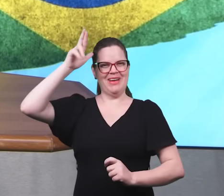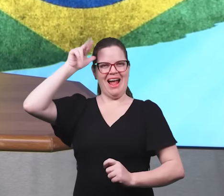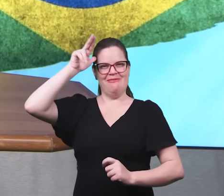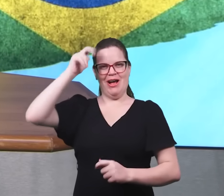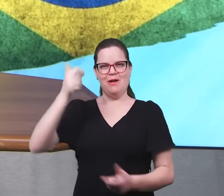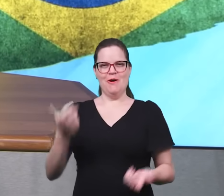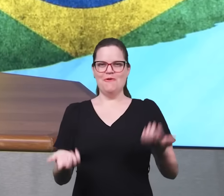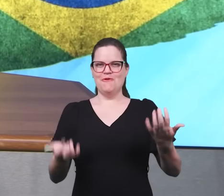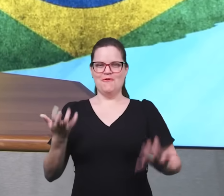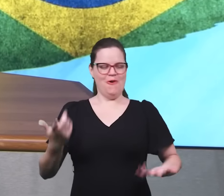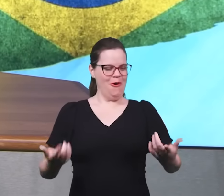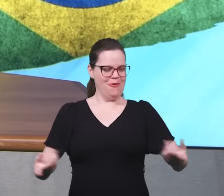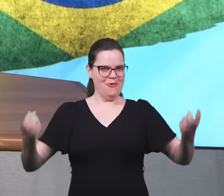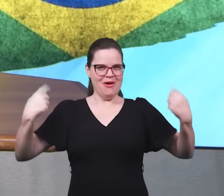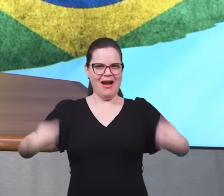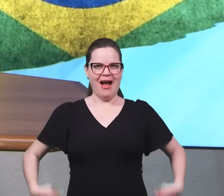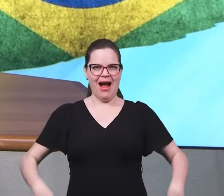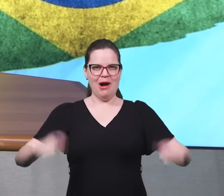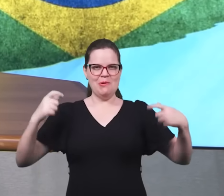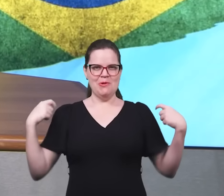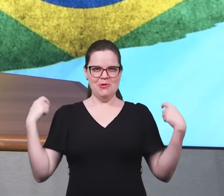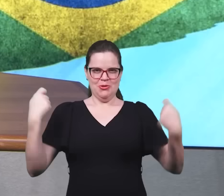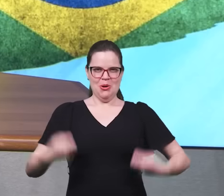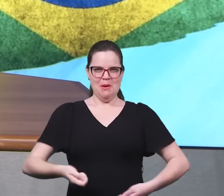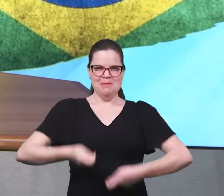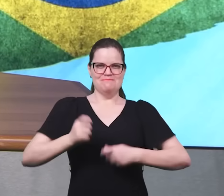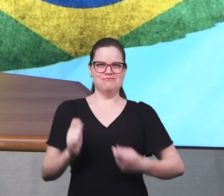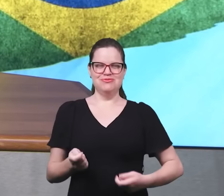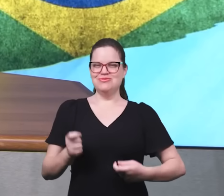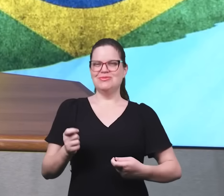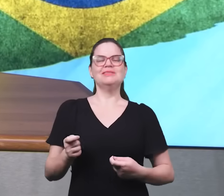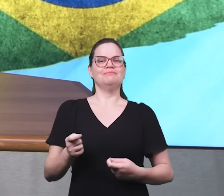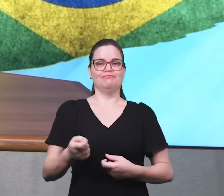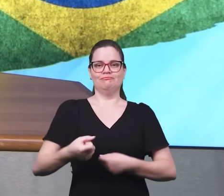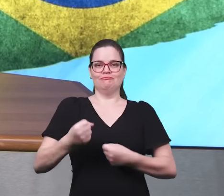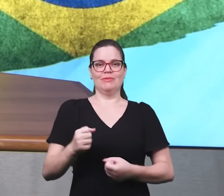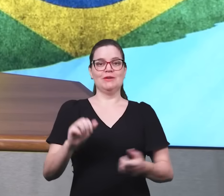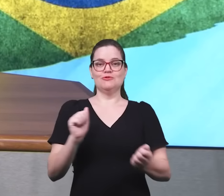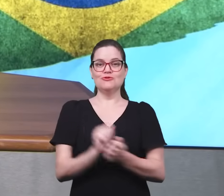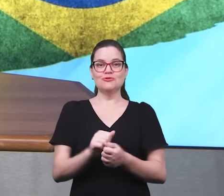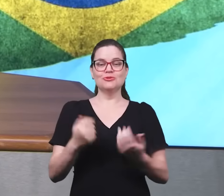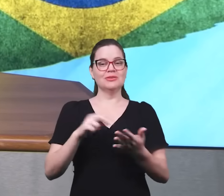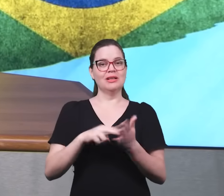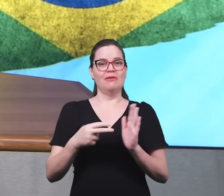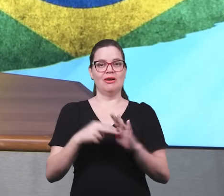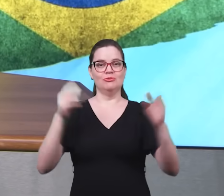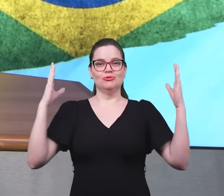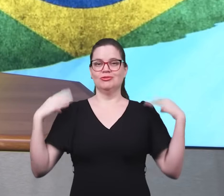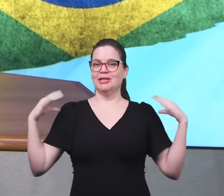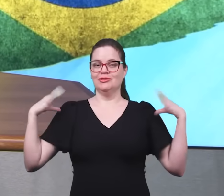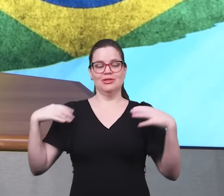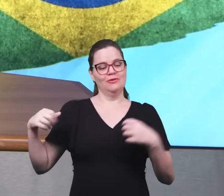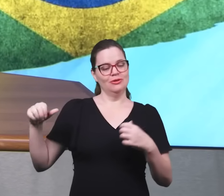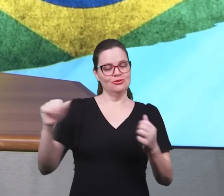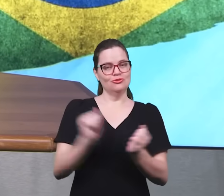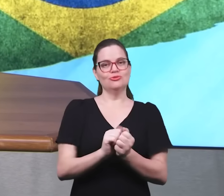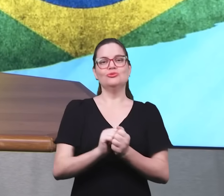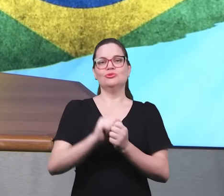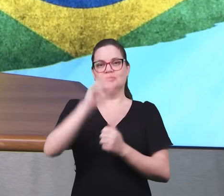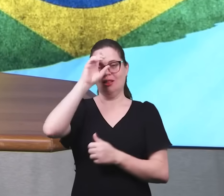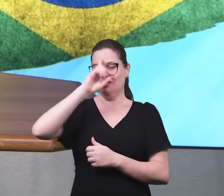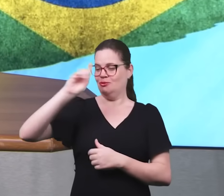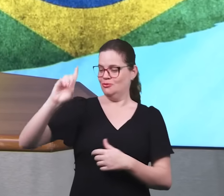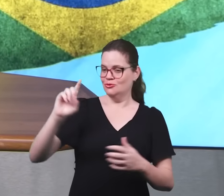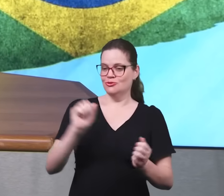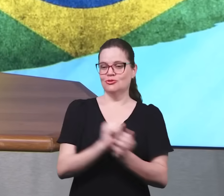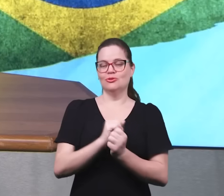das vitórias de Israel. É que Deus peleja pelo seu povo. A vitória nossa, da igreja, é o